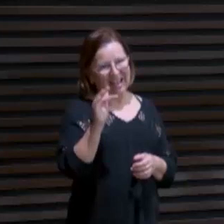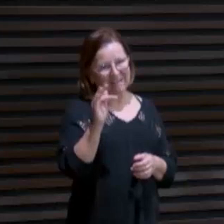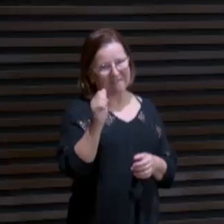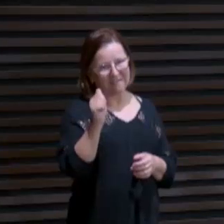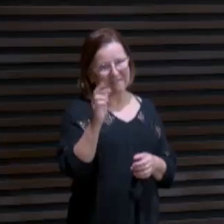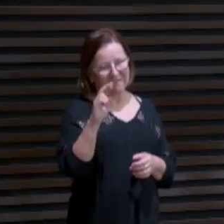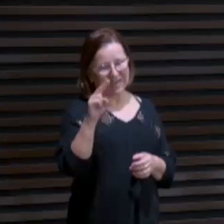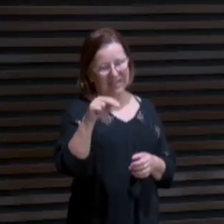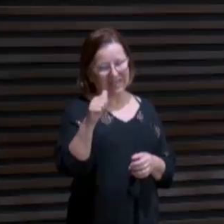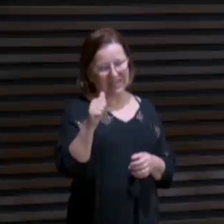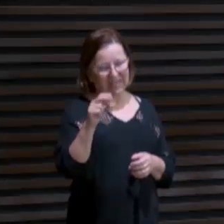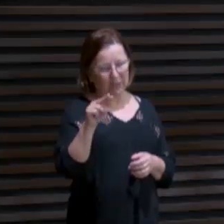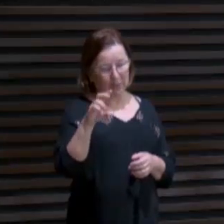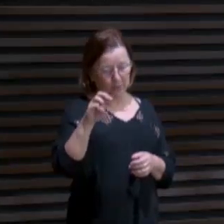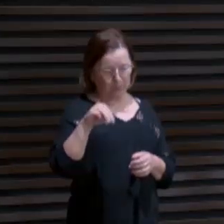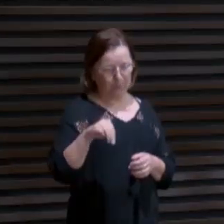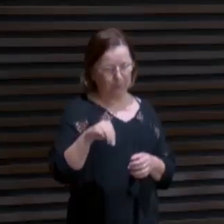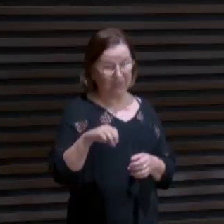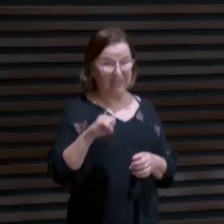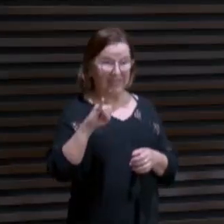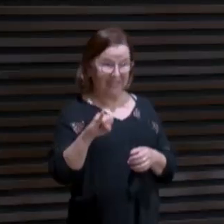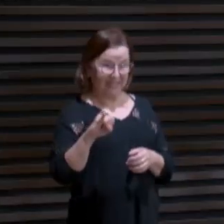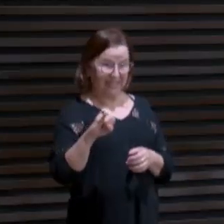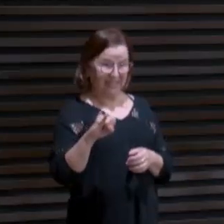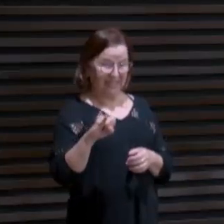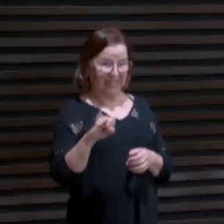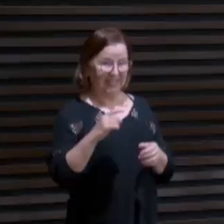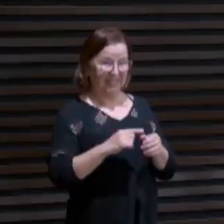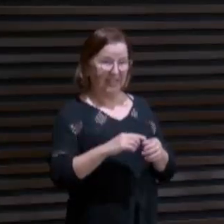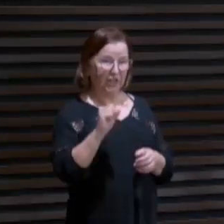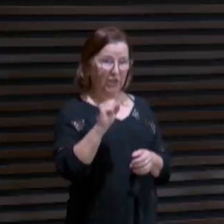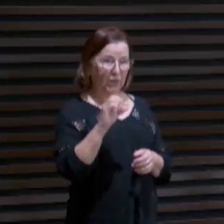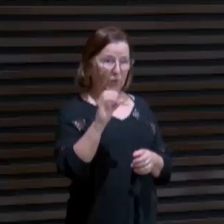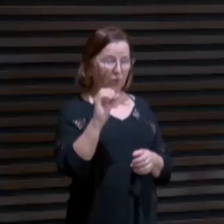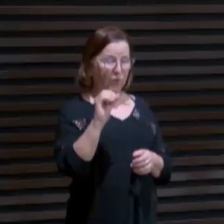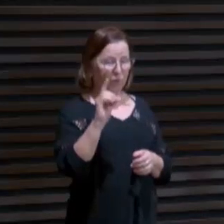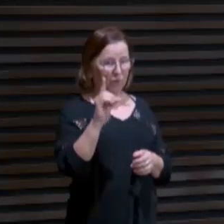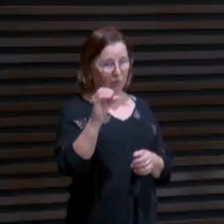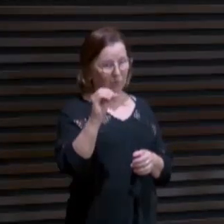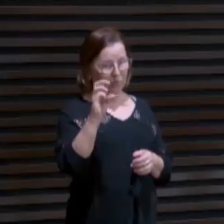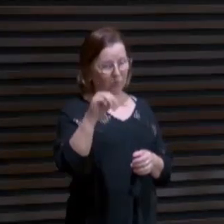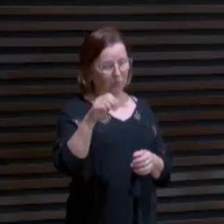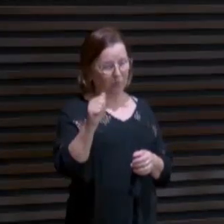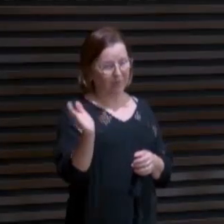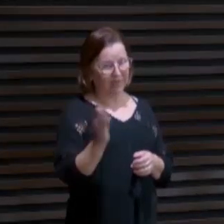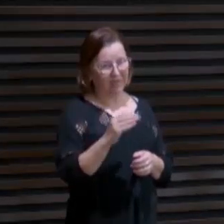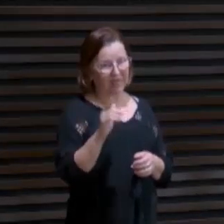em Sodoma se tivessem operado os milagres que em ti se fizeram, teria ela permanecido até o dia de